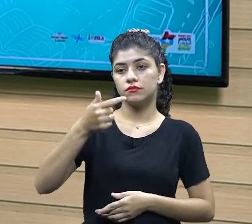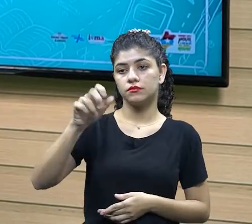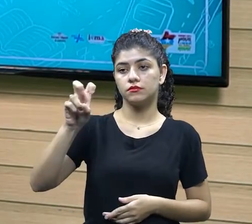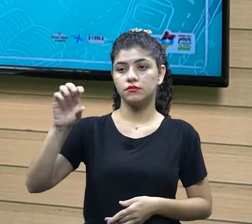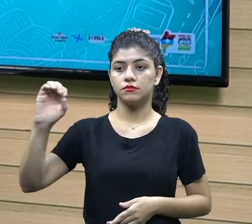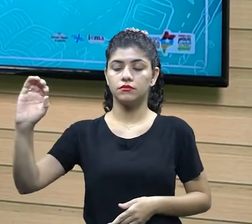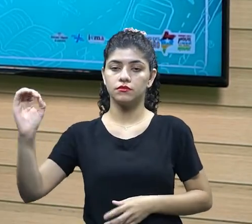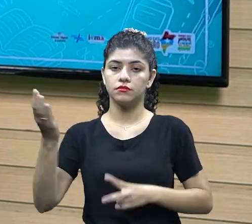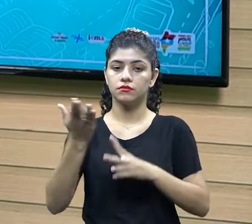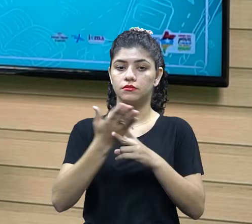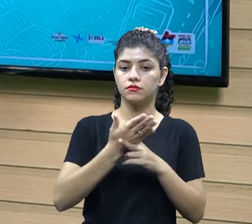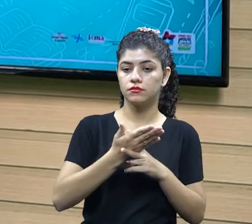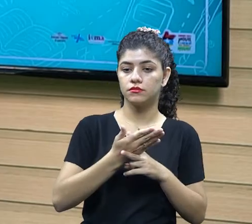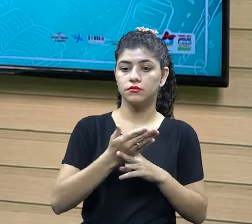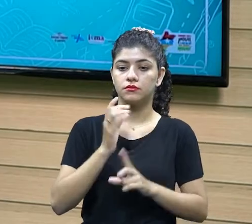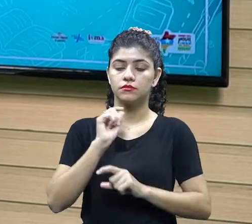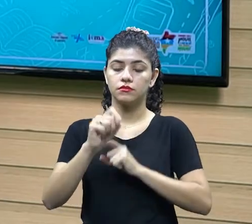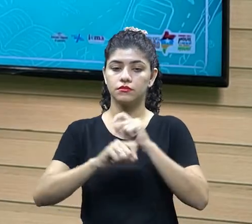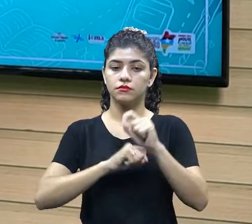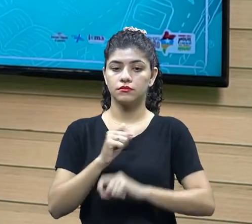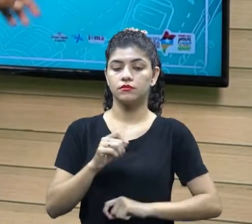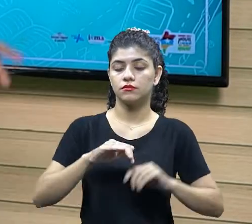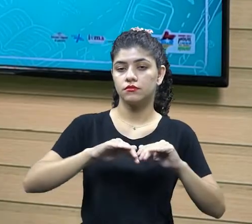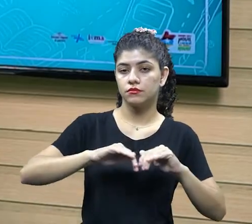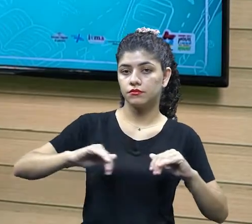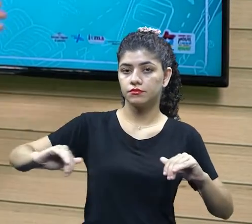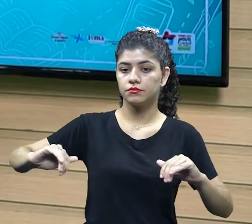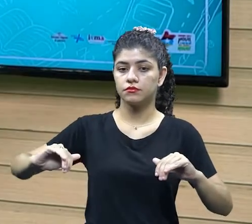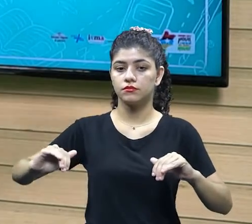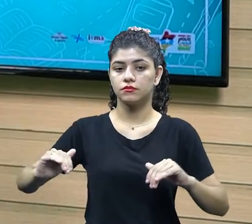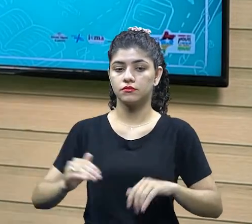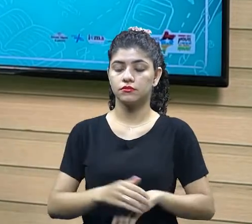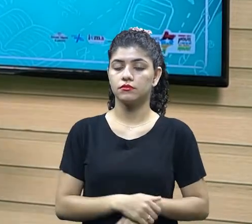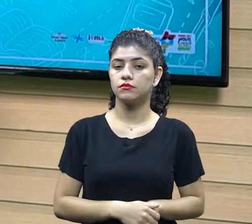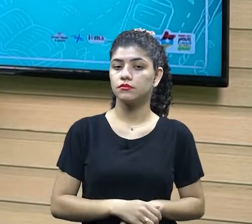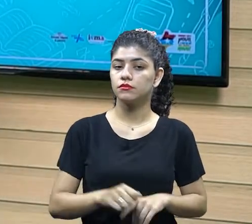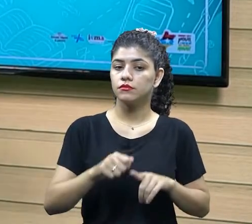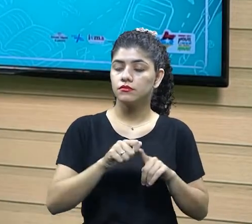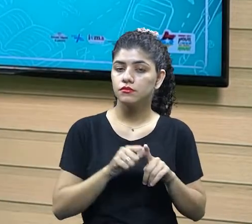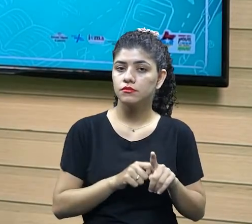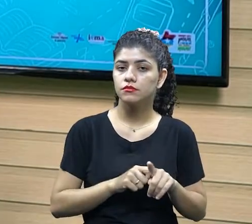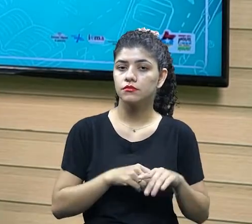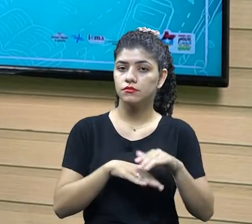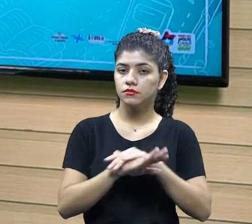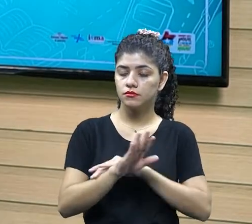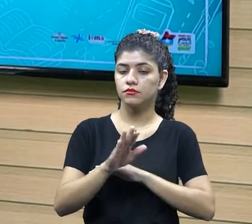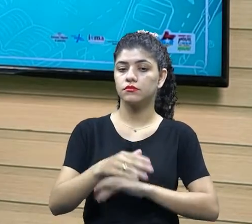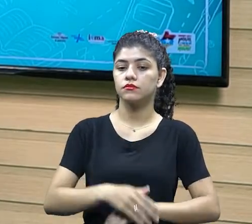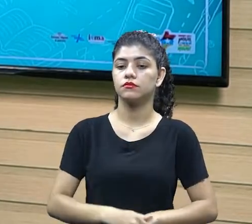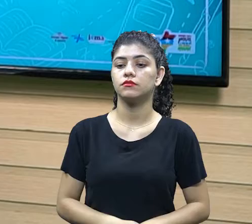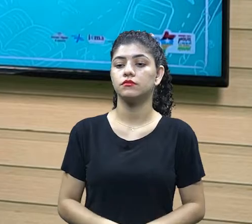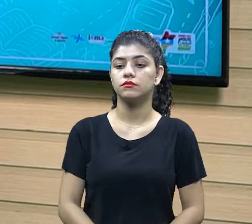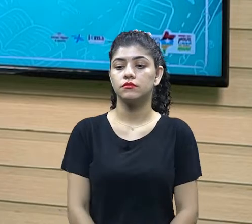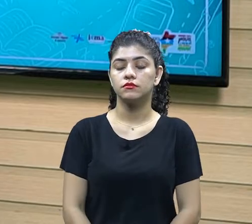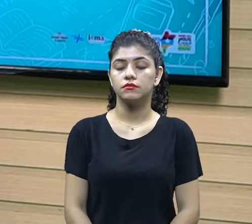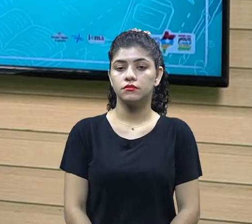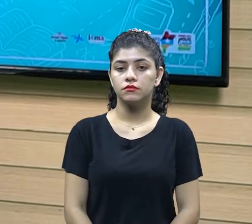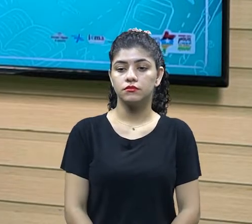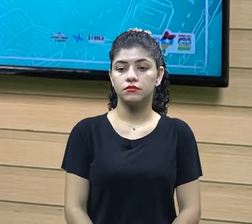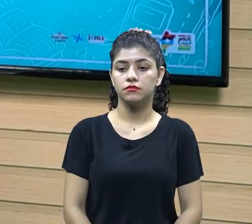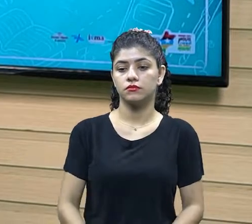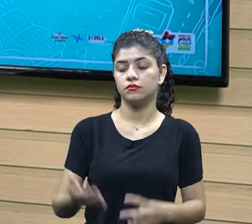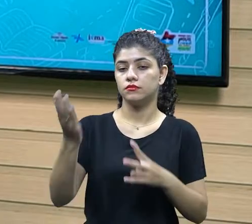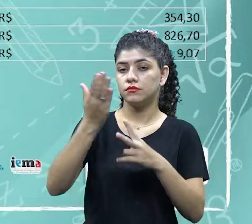vai dividir esse valor pelo lucro que ele tem separado, pelo valor que ele tem separado mensalmente para curtir